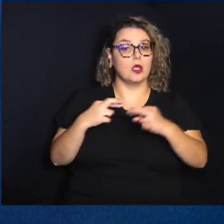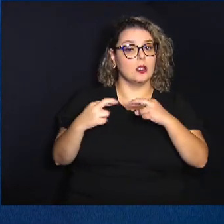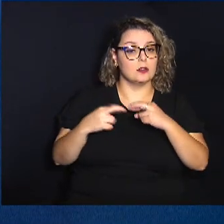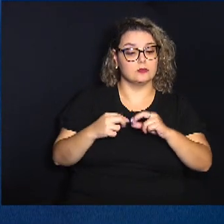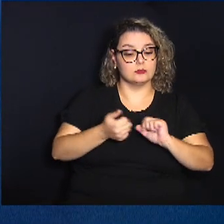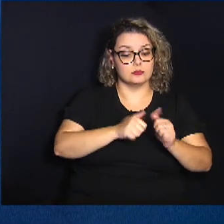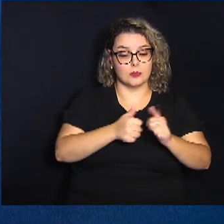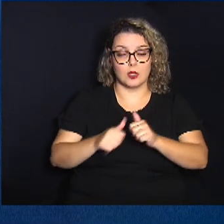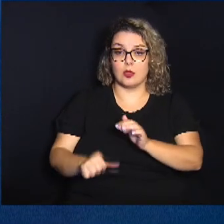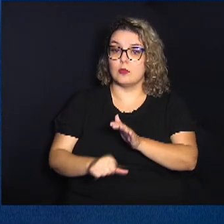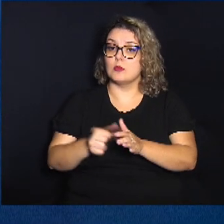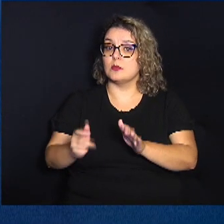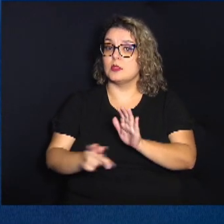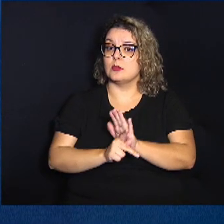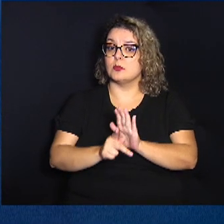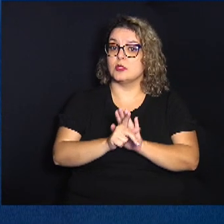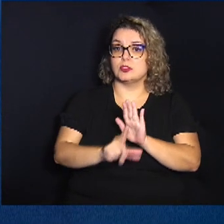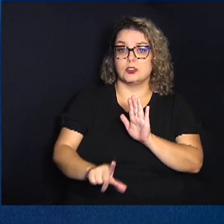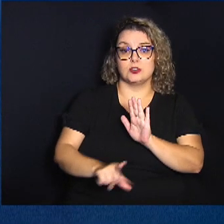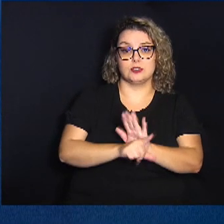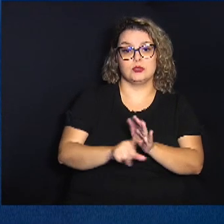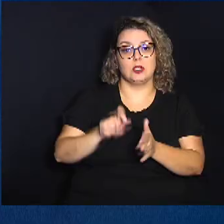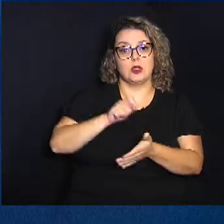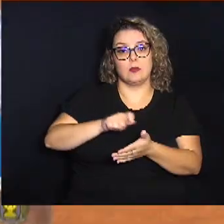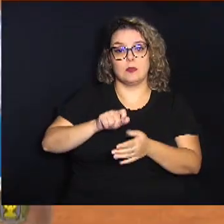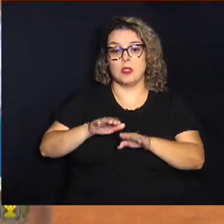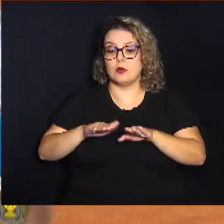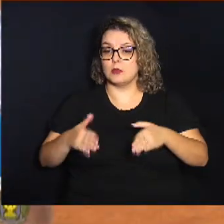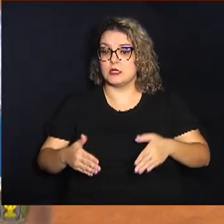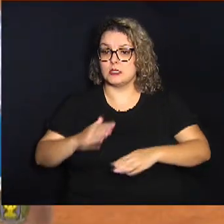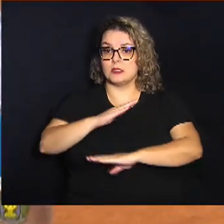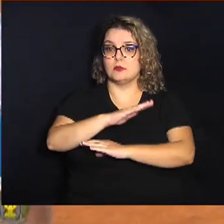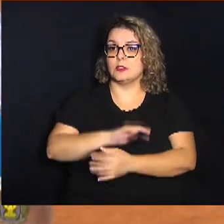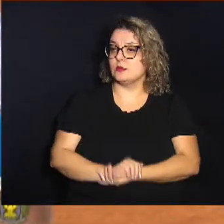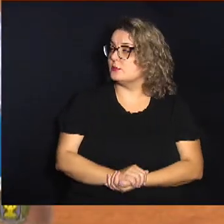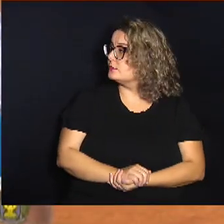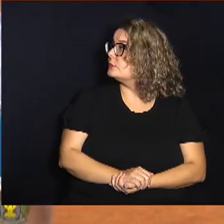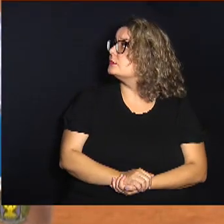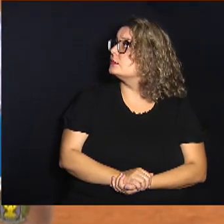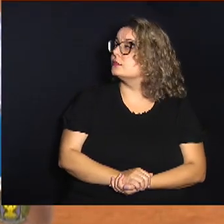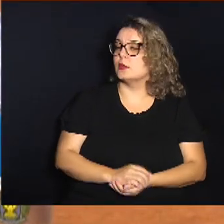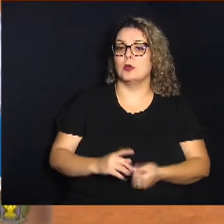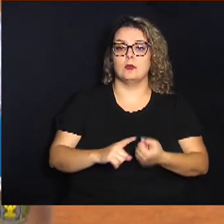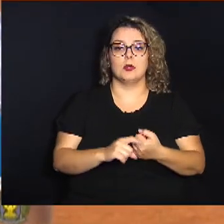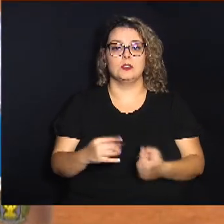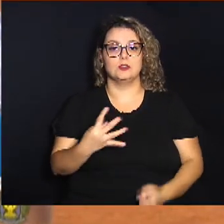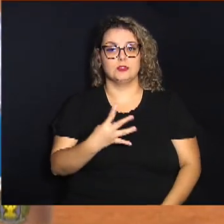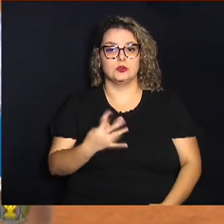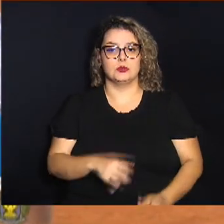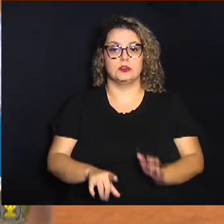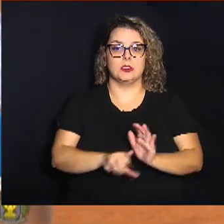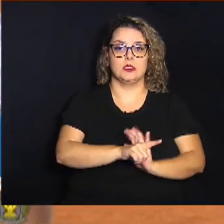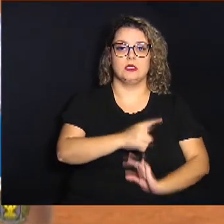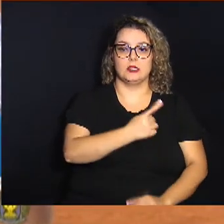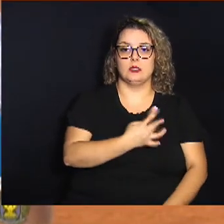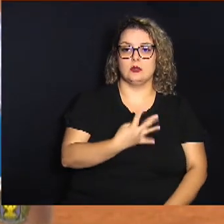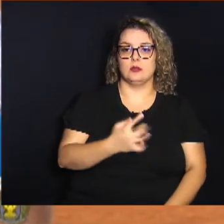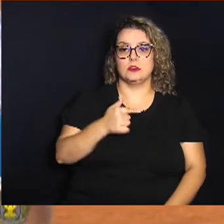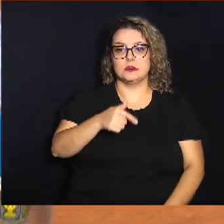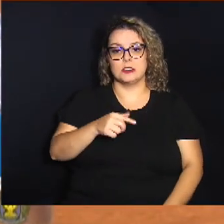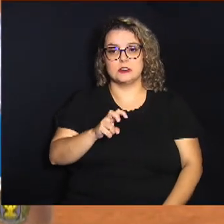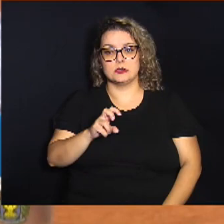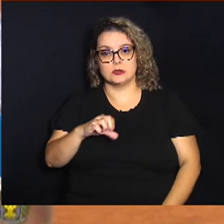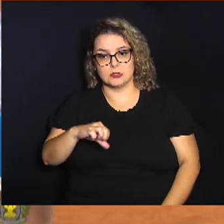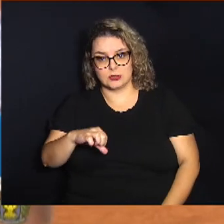o primeiro projeto de lei de autoria da Mesa da Câmara. Altero o artigo 4º da Lei nº 14.759,